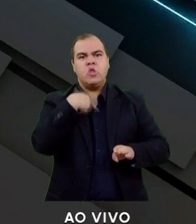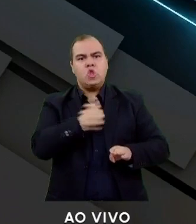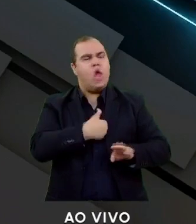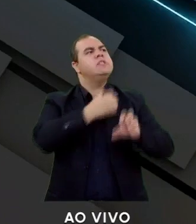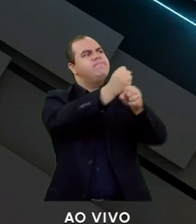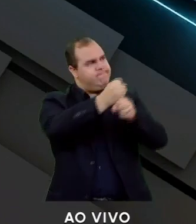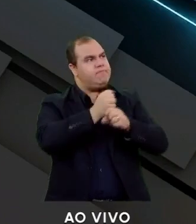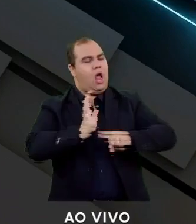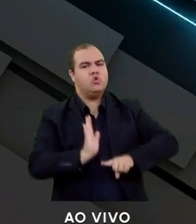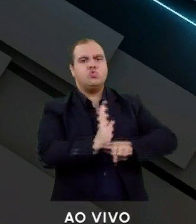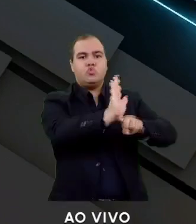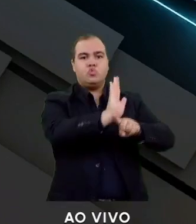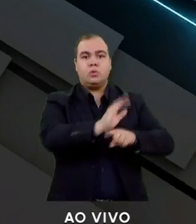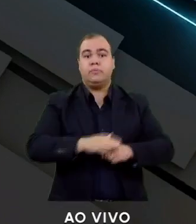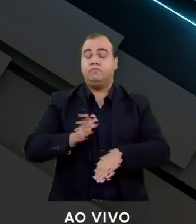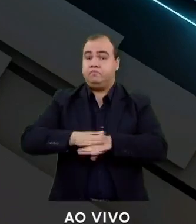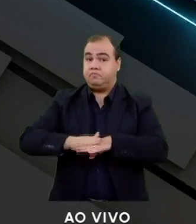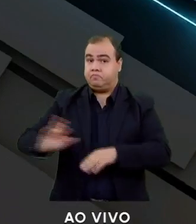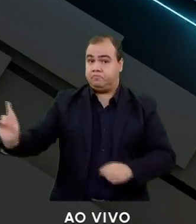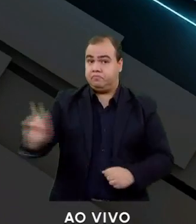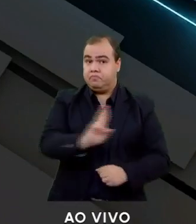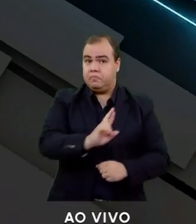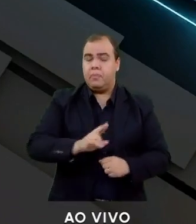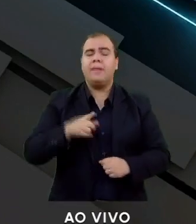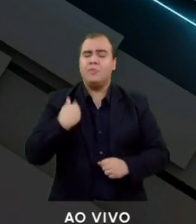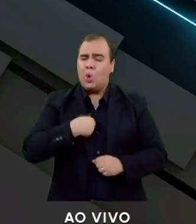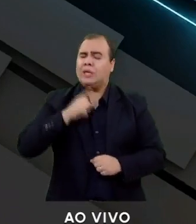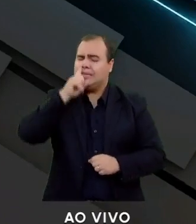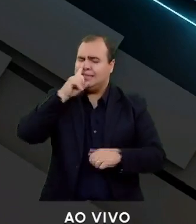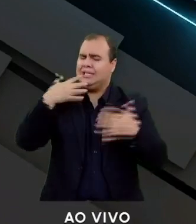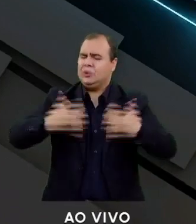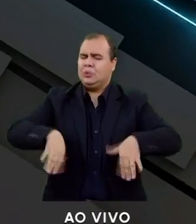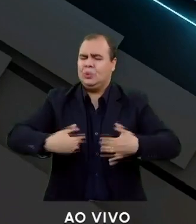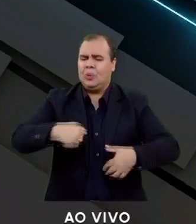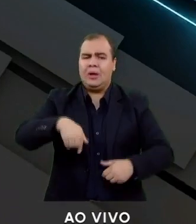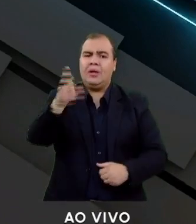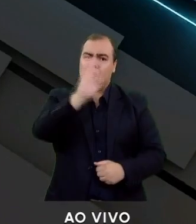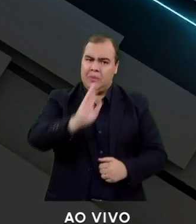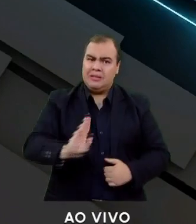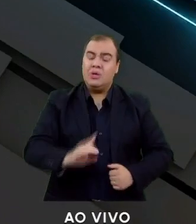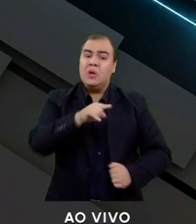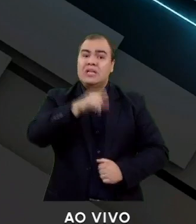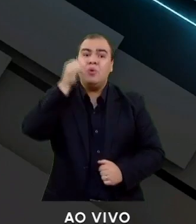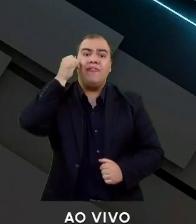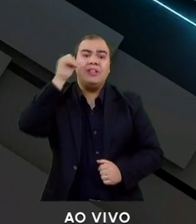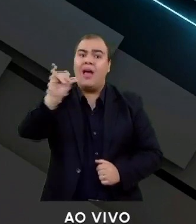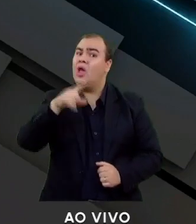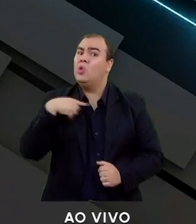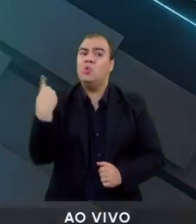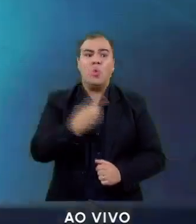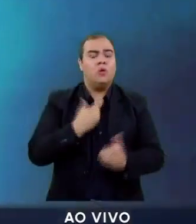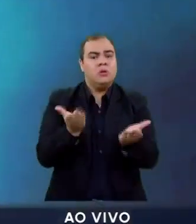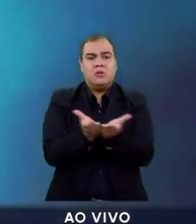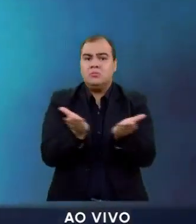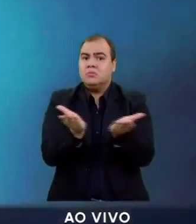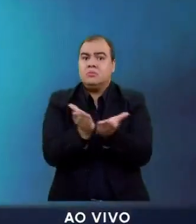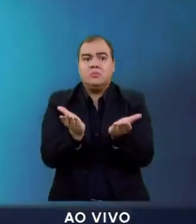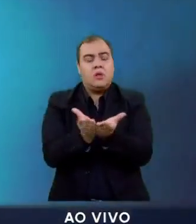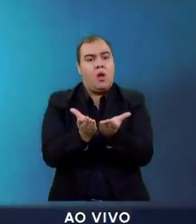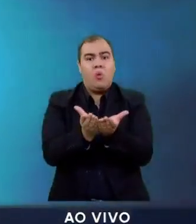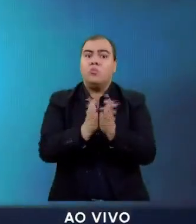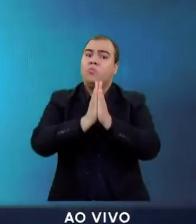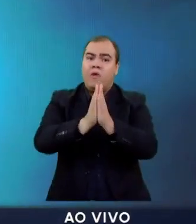mundo atlética por favor e corremos esse risco aqui no Brasil e para que isso seja evitado nós cristãos precisamos